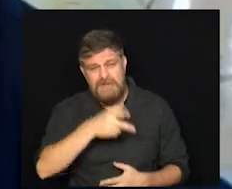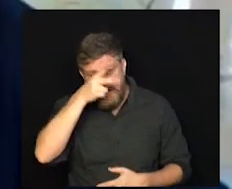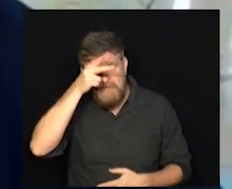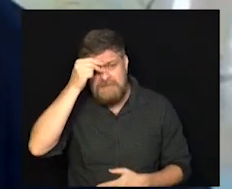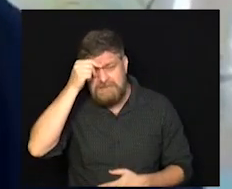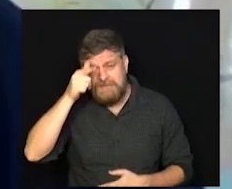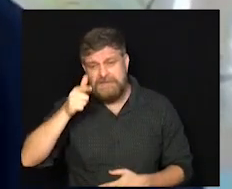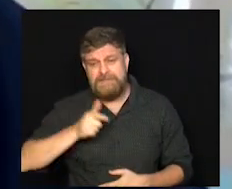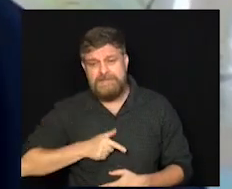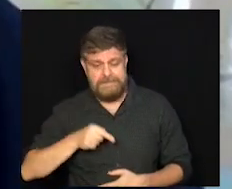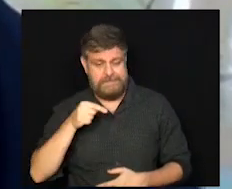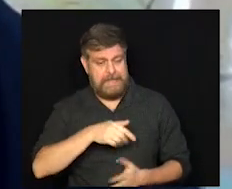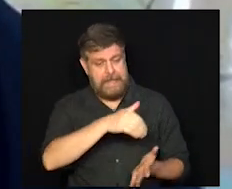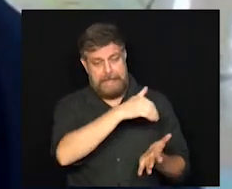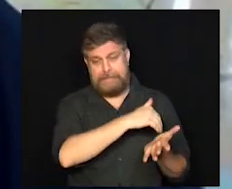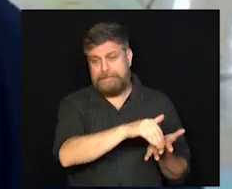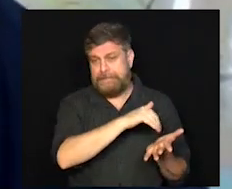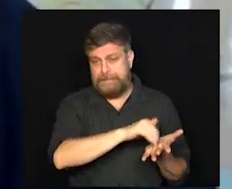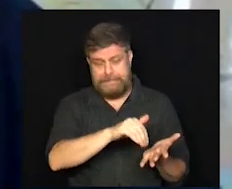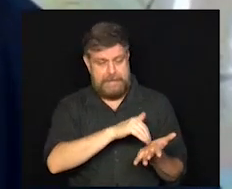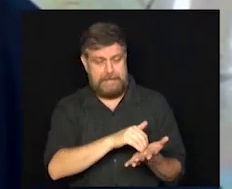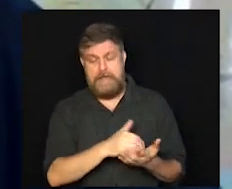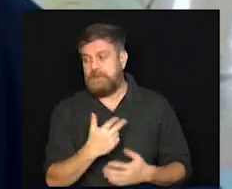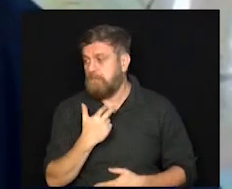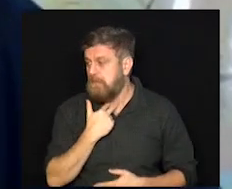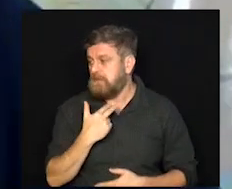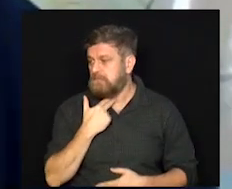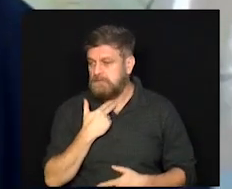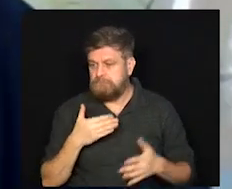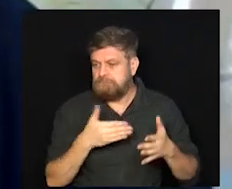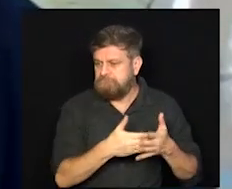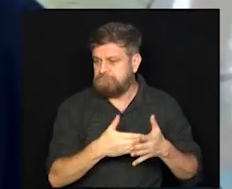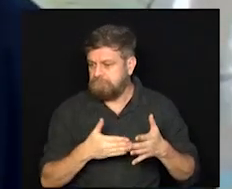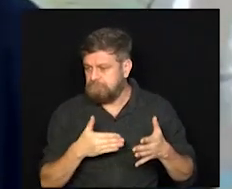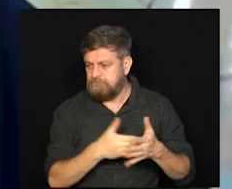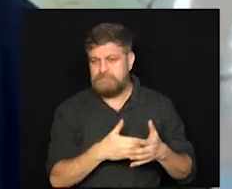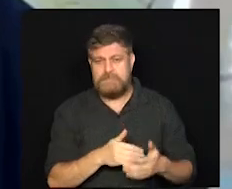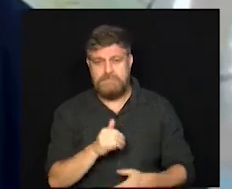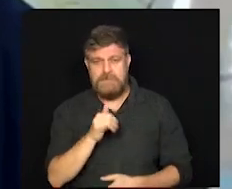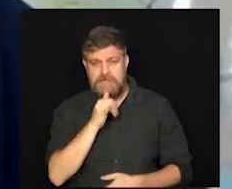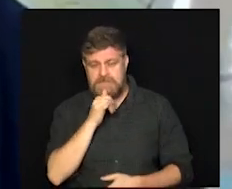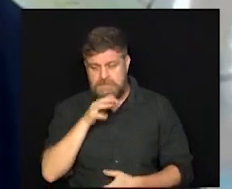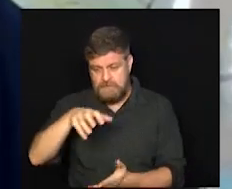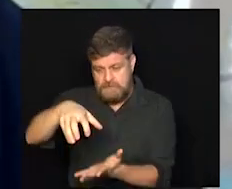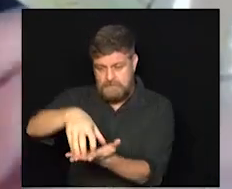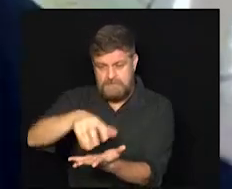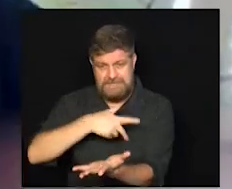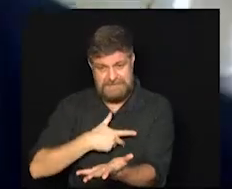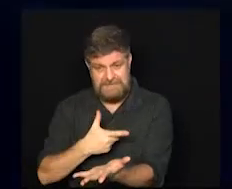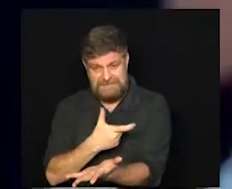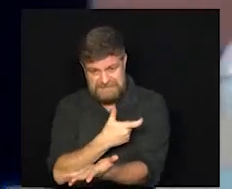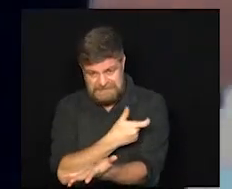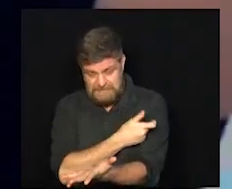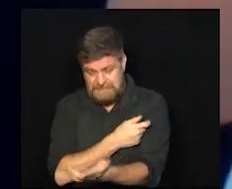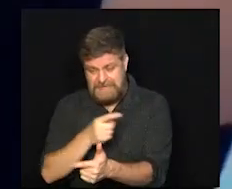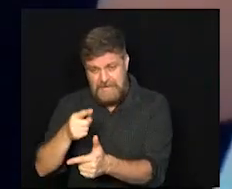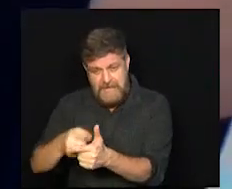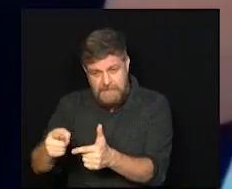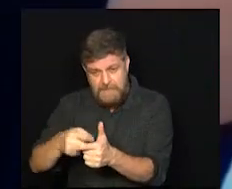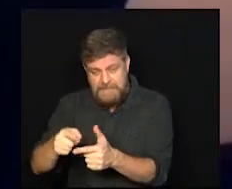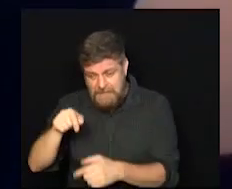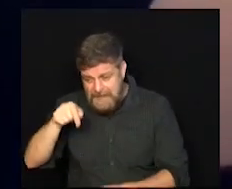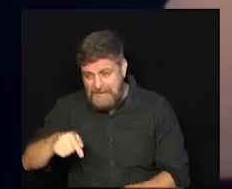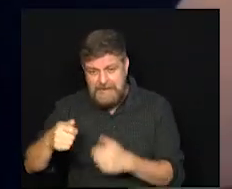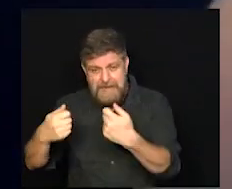por intermediários. Então, se ela tem um problema no centro de saúde, ela precisa ter como